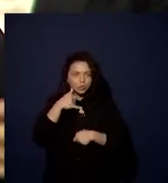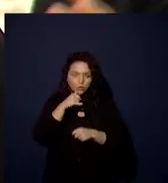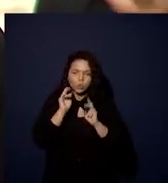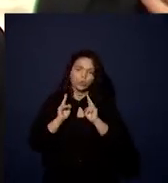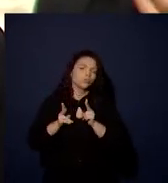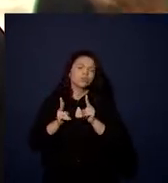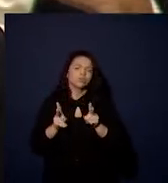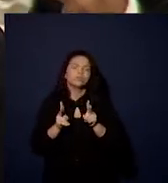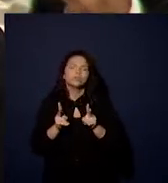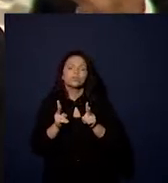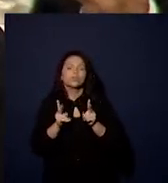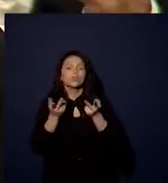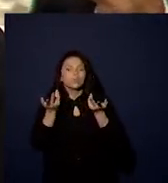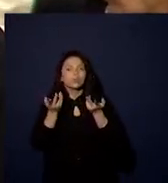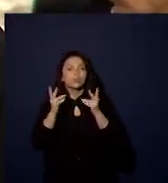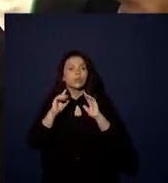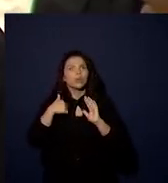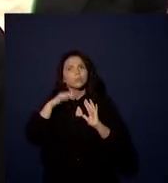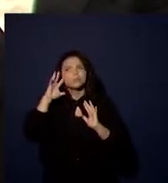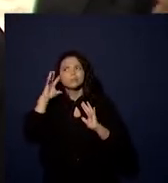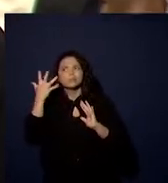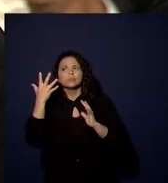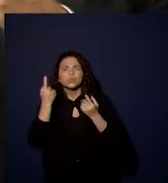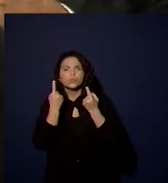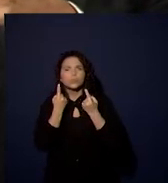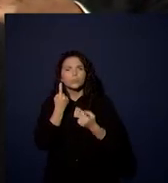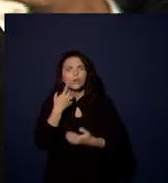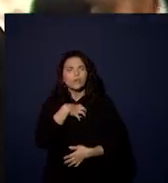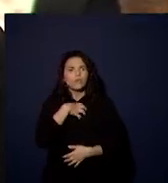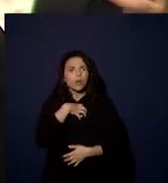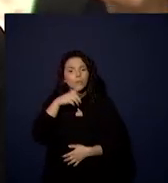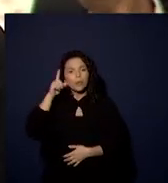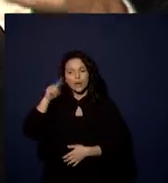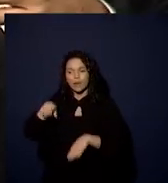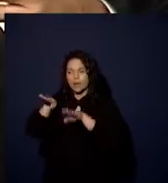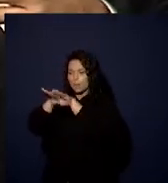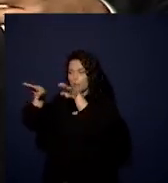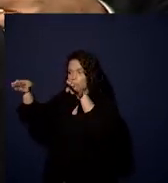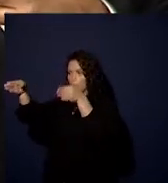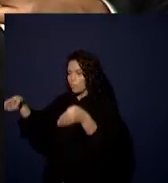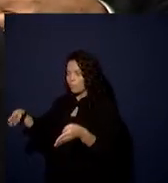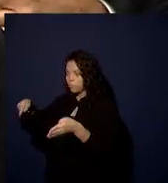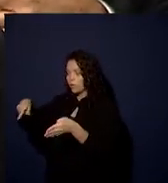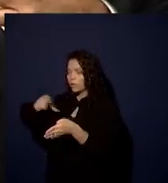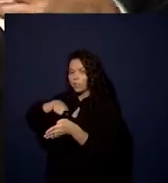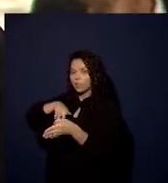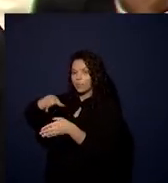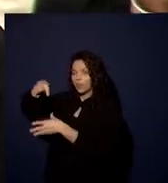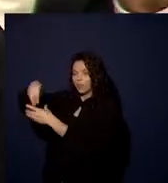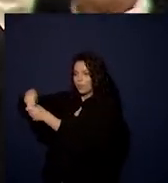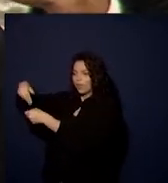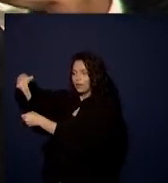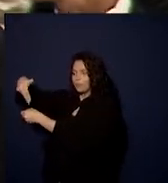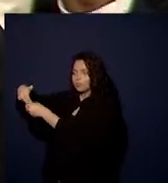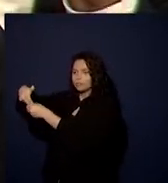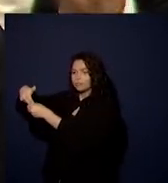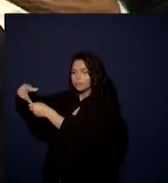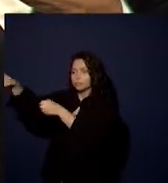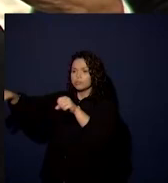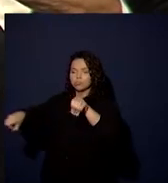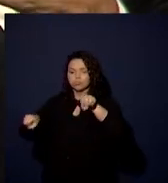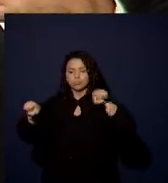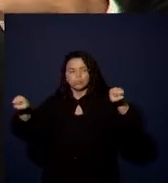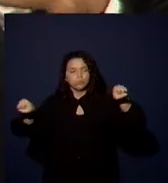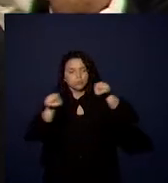normalmente a solução mais simples era um gerador a diesel que chegava perto do avião se conectava